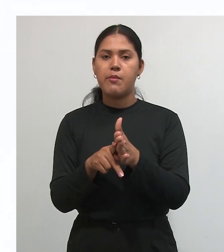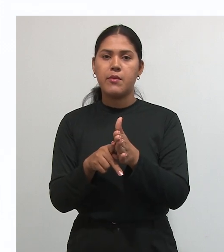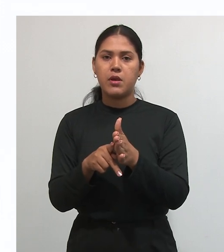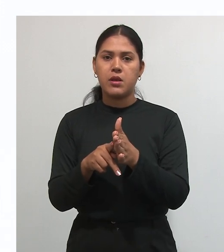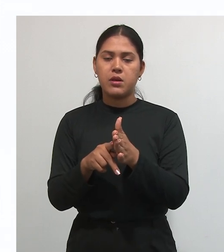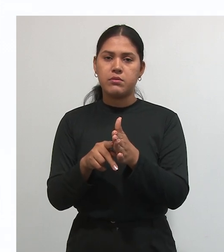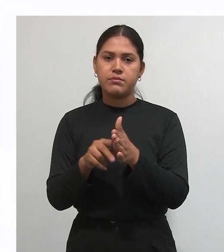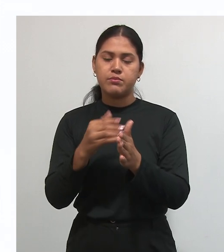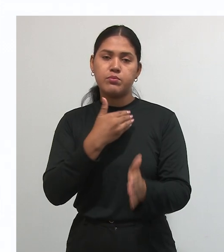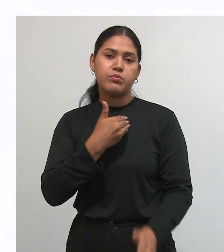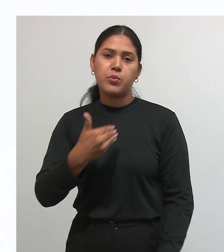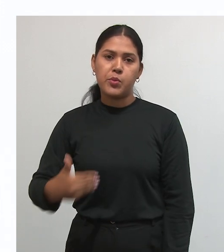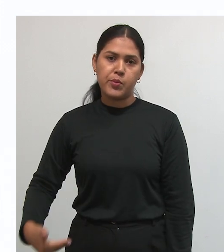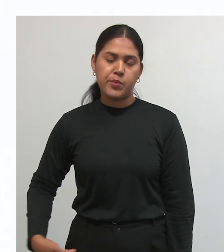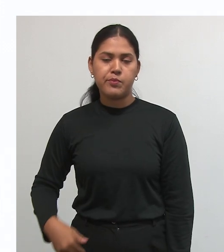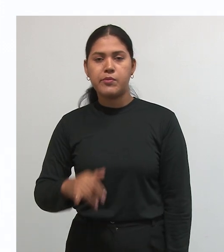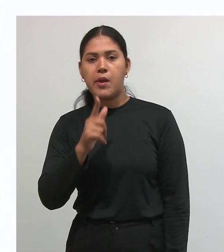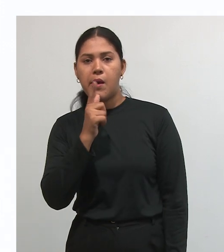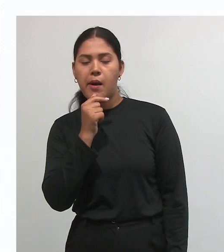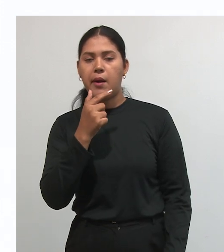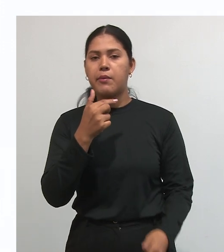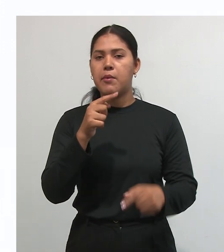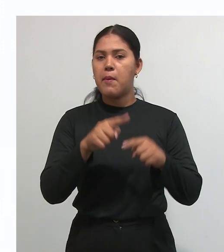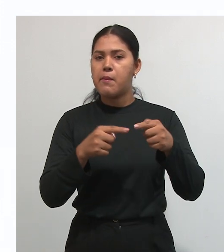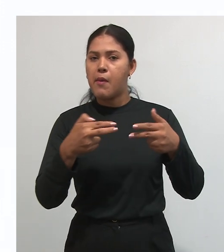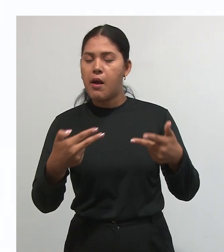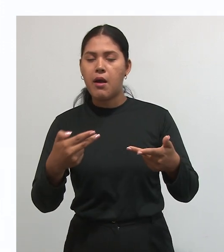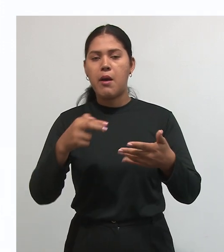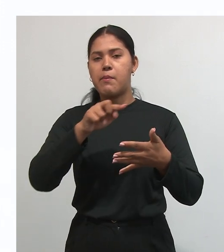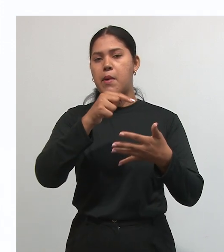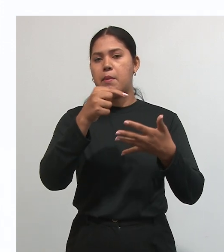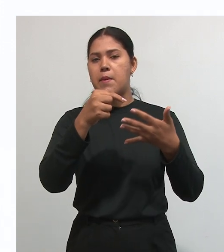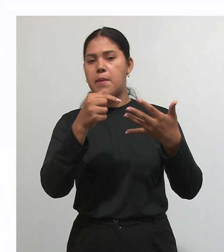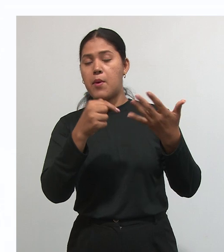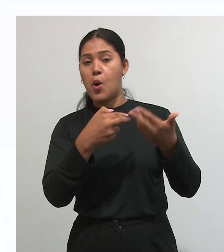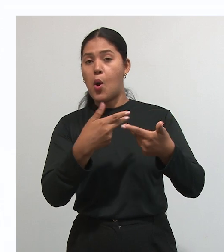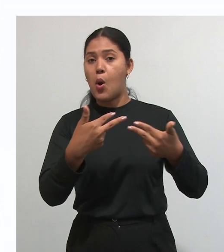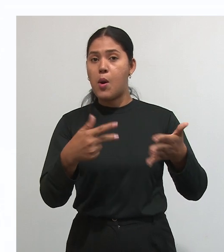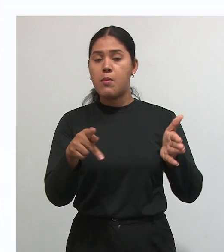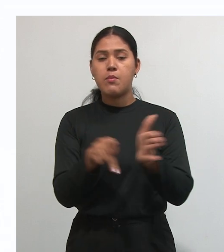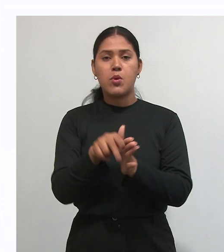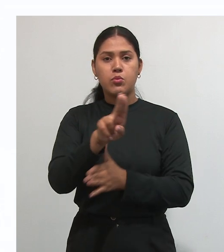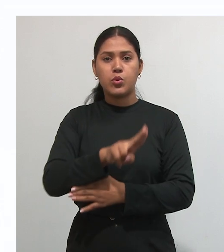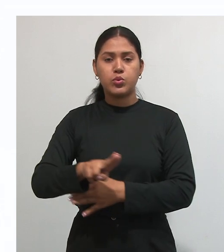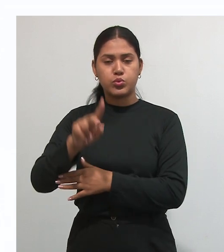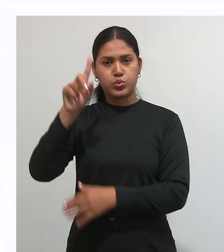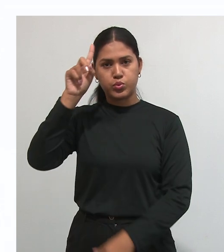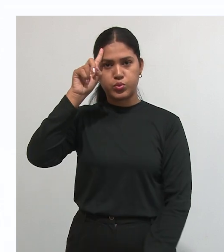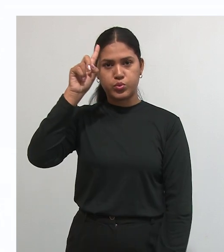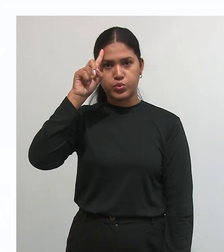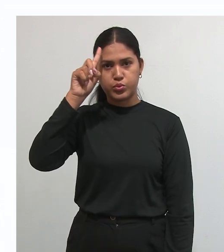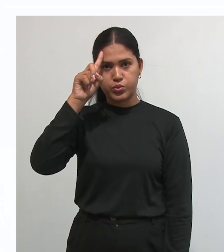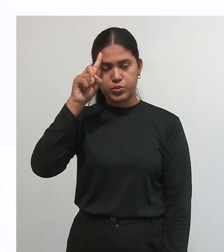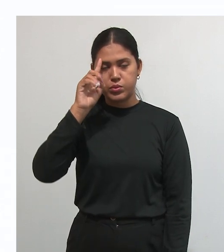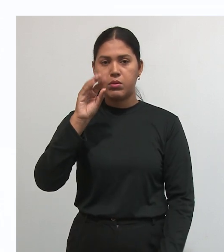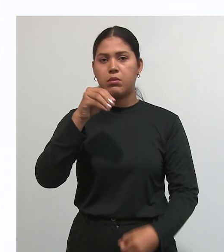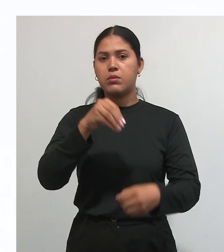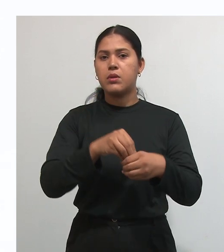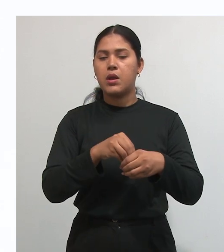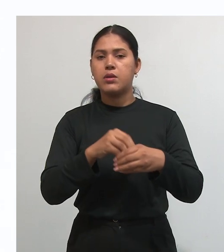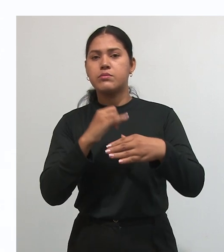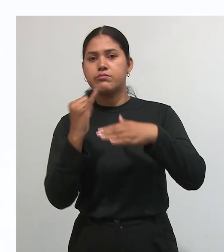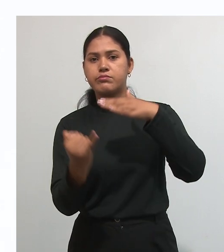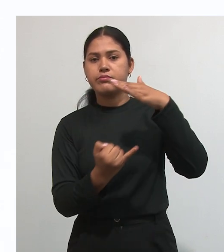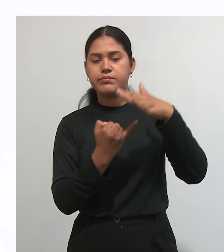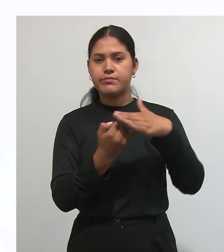pública. Compreende diário, material de consumo, depreciação, amortização. Então, esse tem um